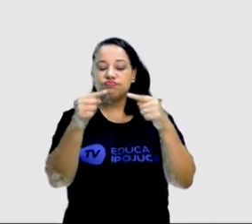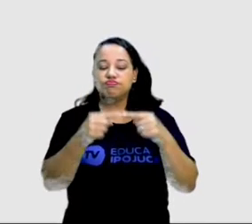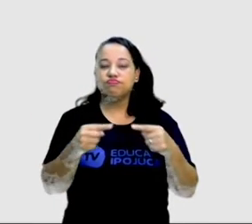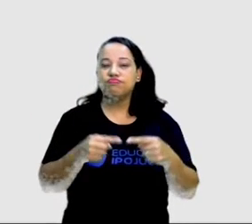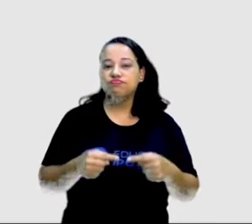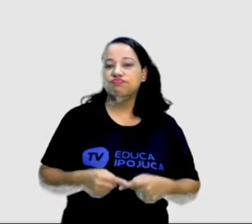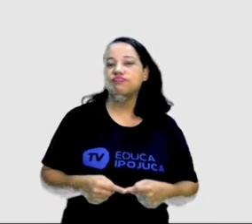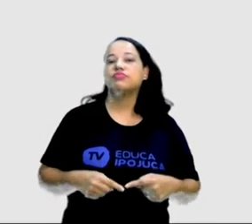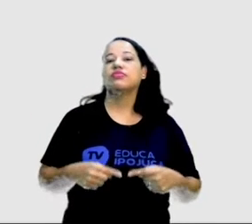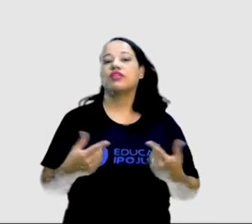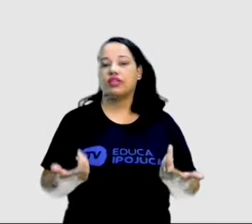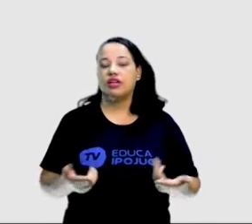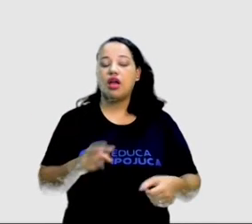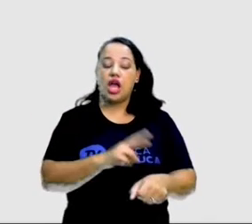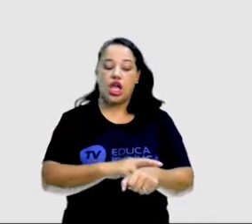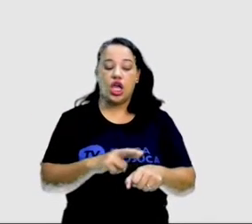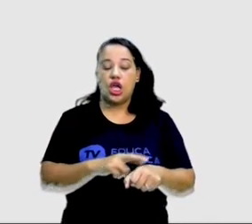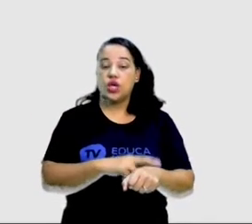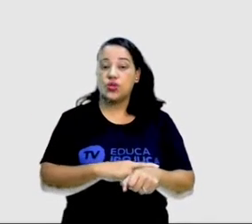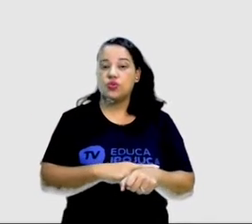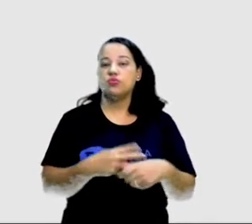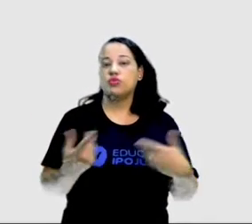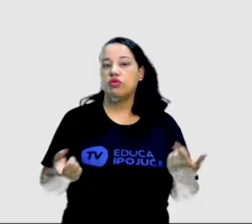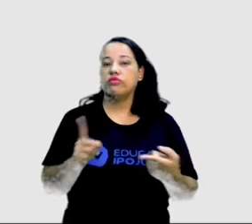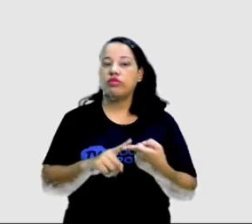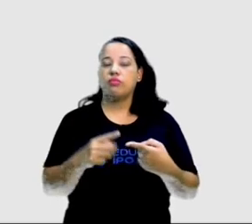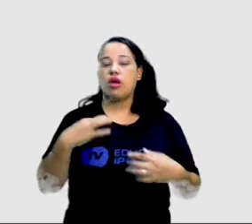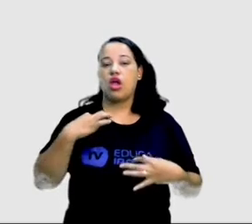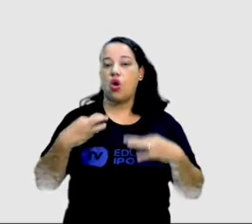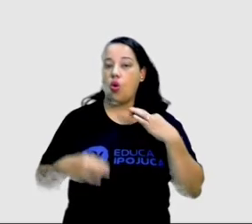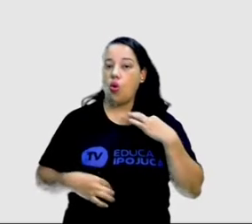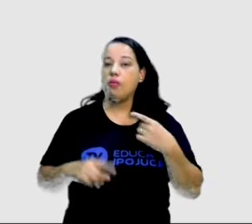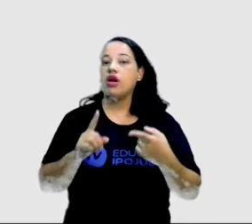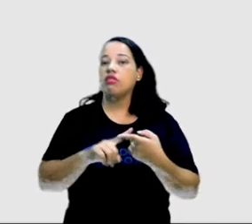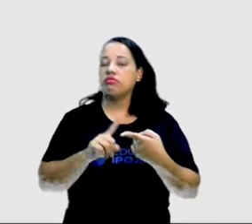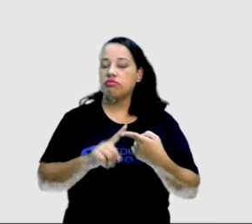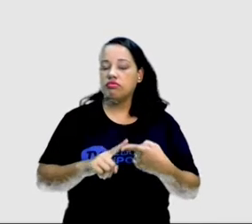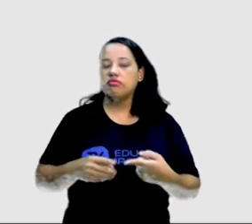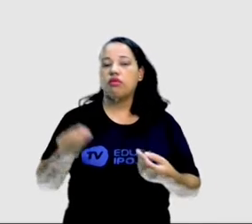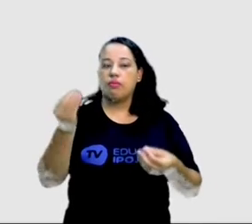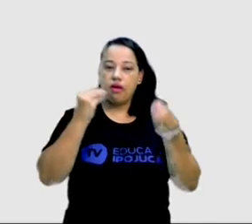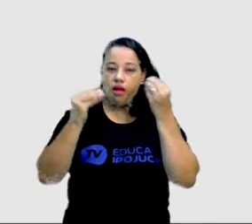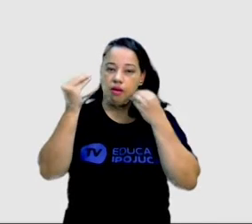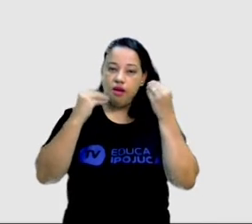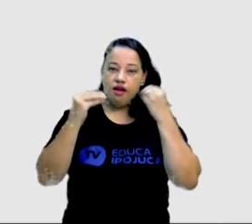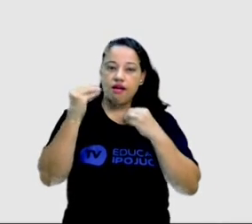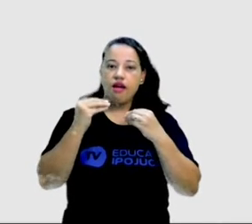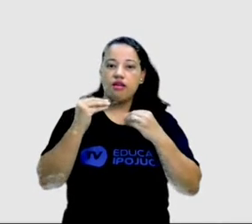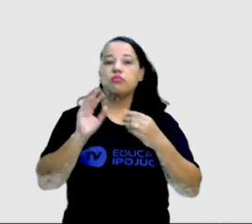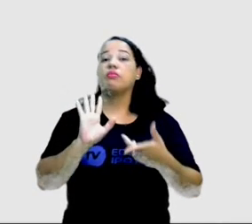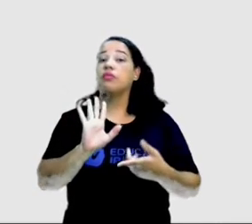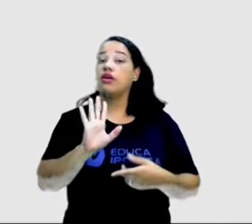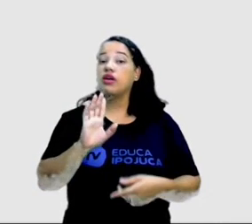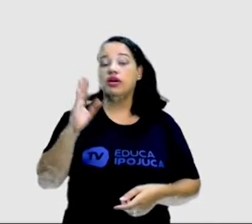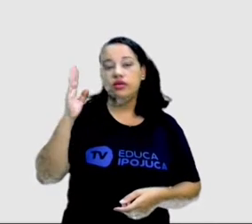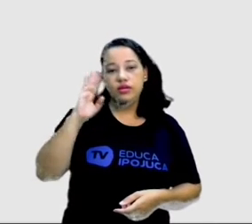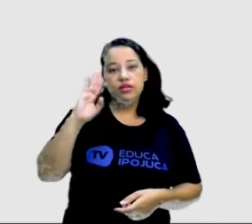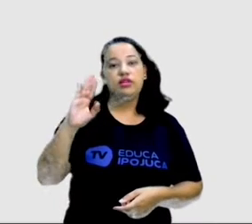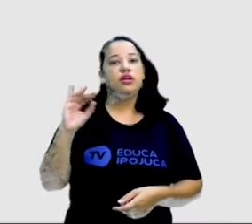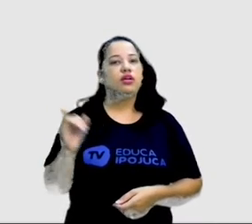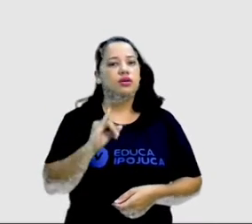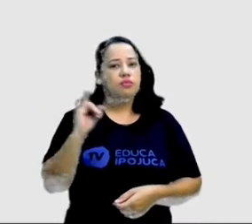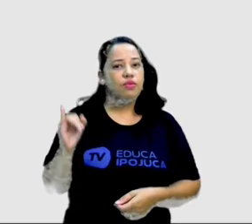também das roupas e maquiagens, e também, crianças, uma coisa muito importante, através